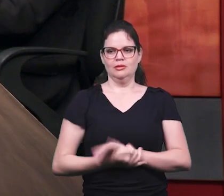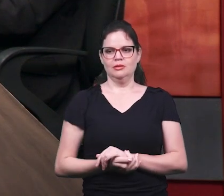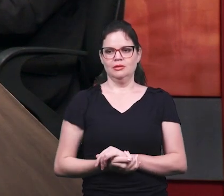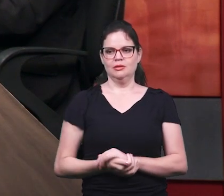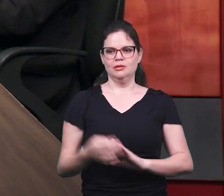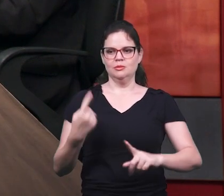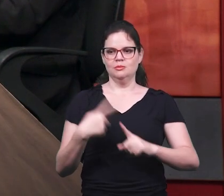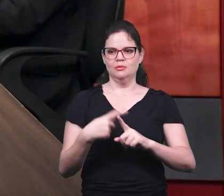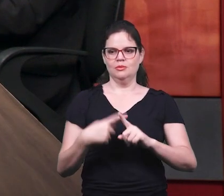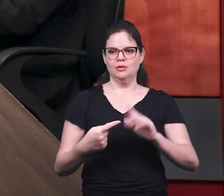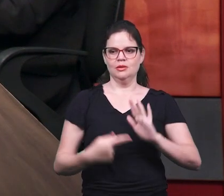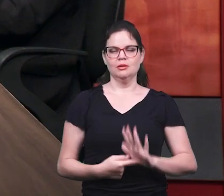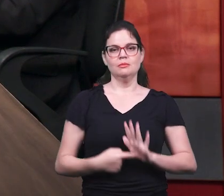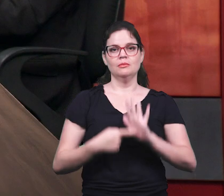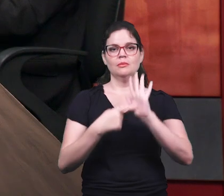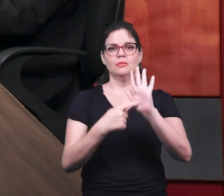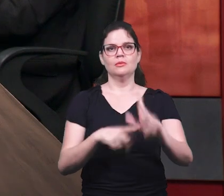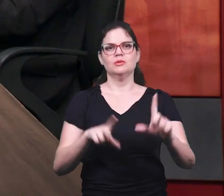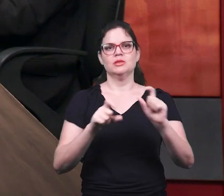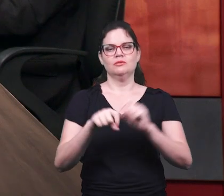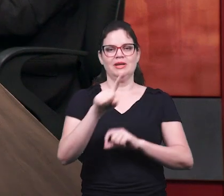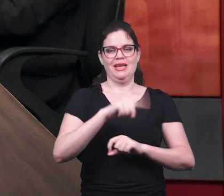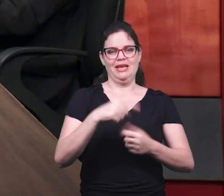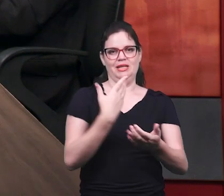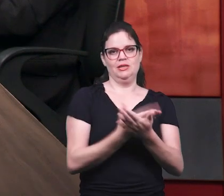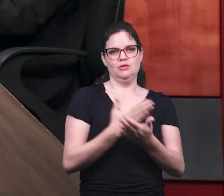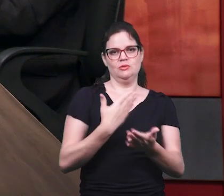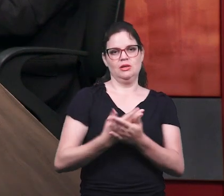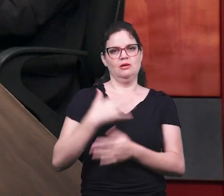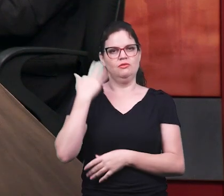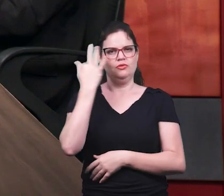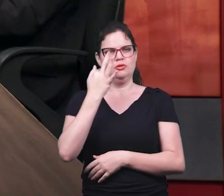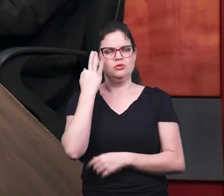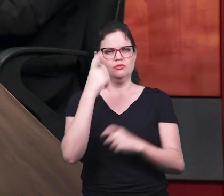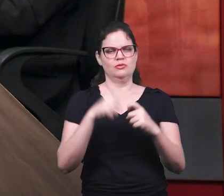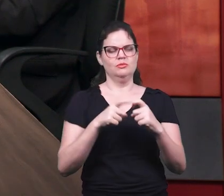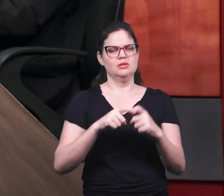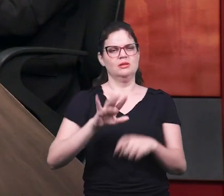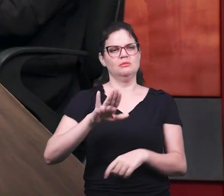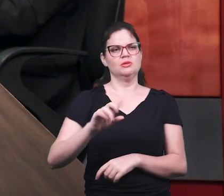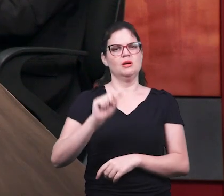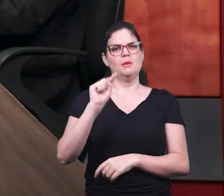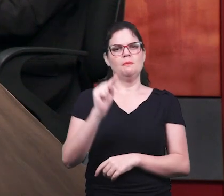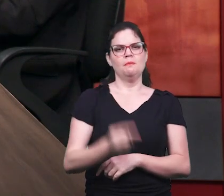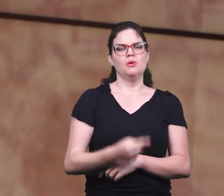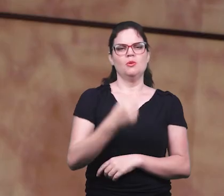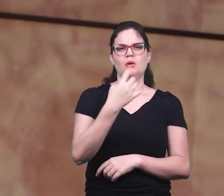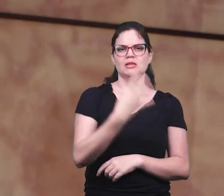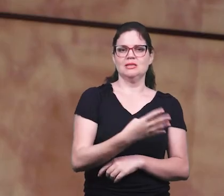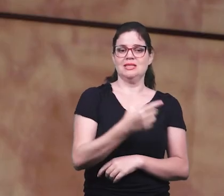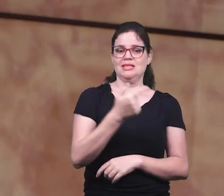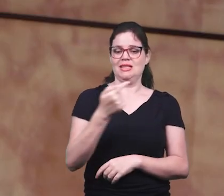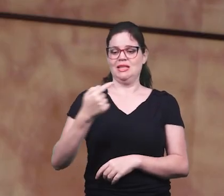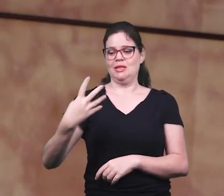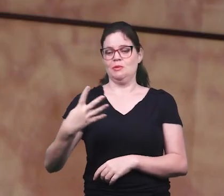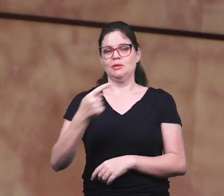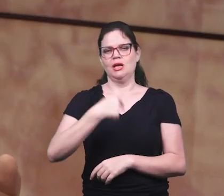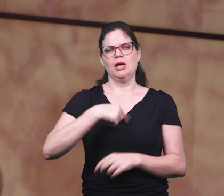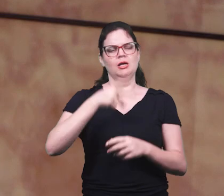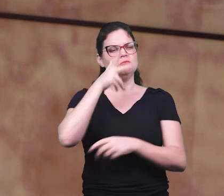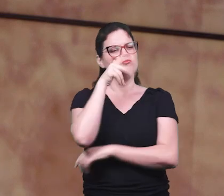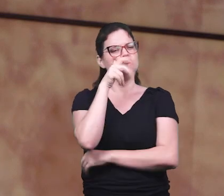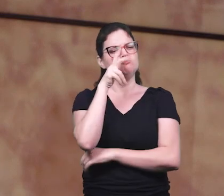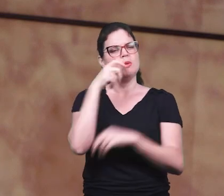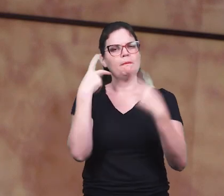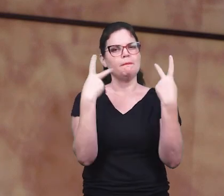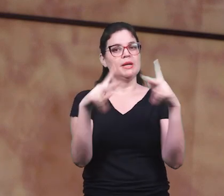Porque ele era um devoto estudante da filosofia e medicina. Em 1474, ele ouviu um sermão, ouviu